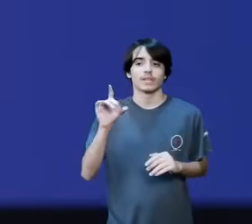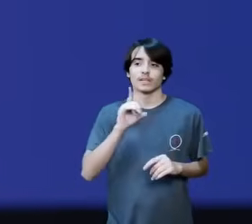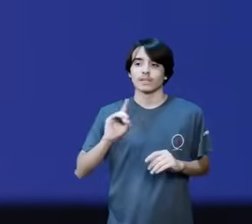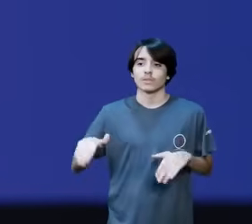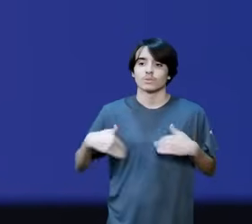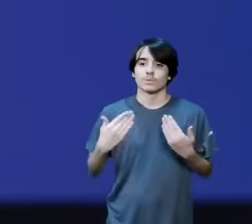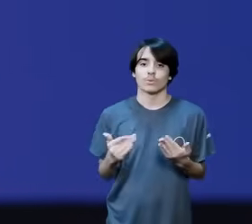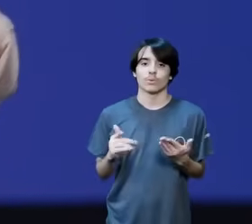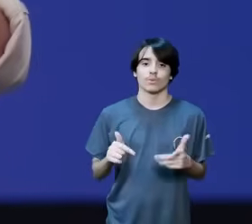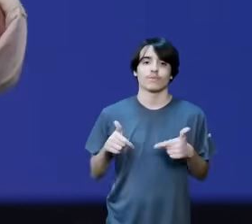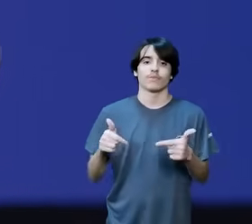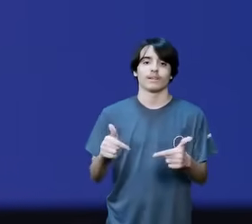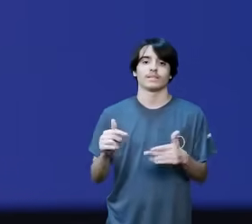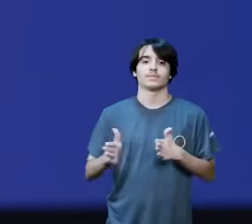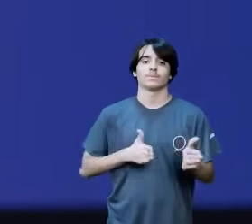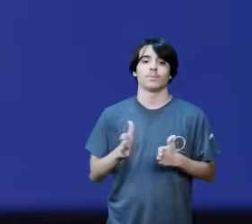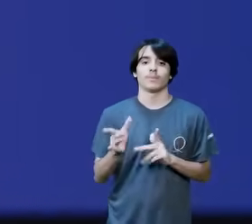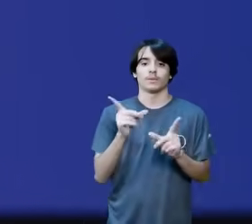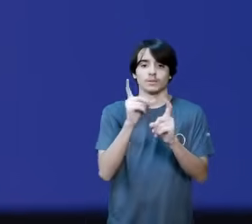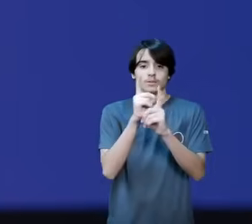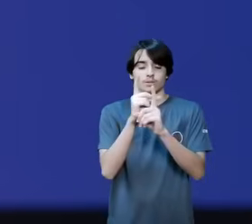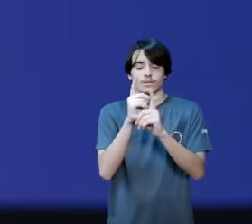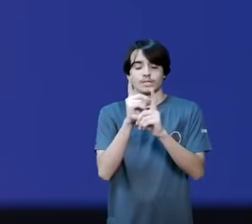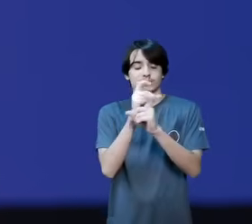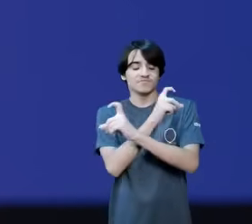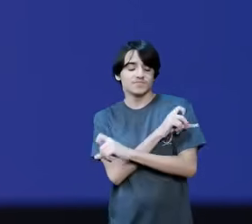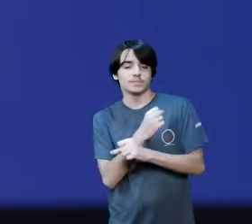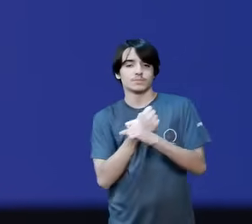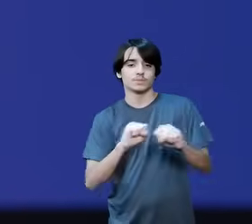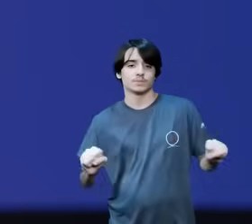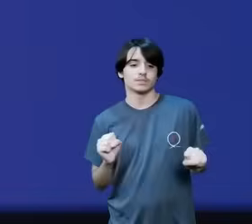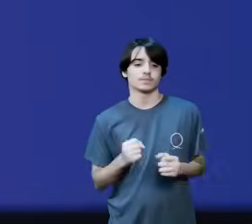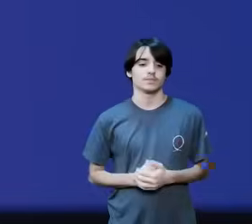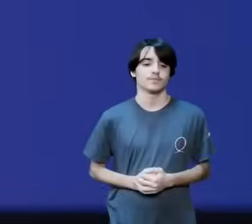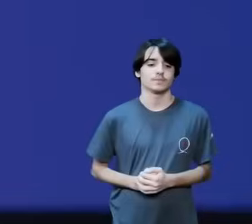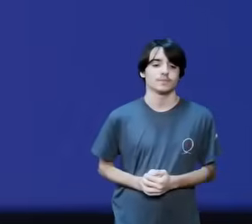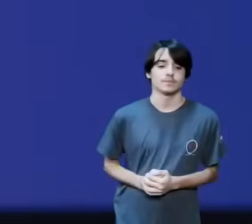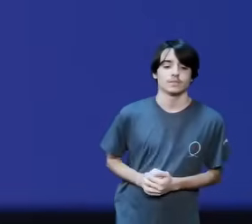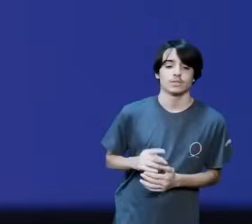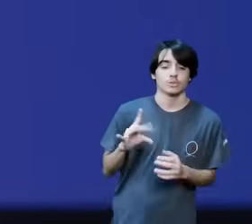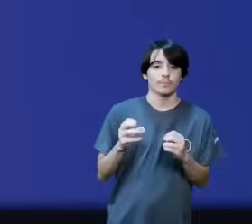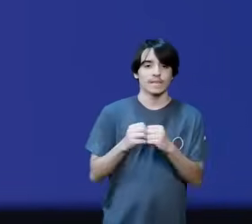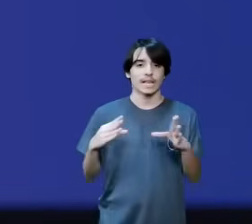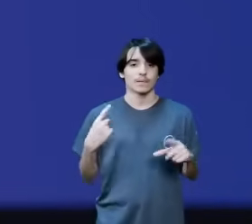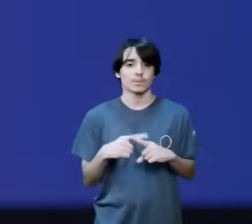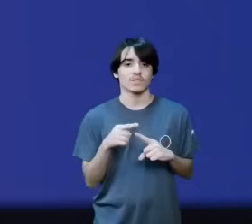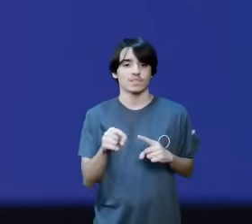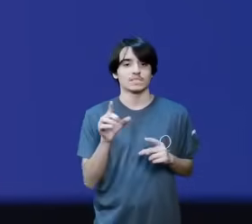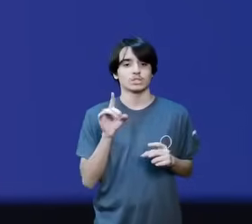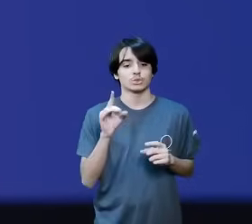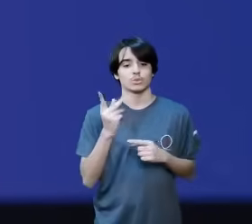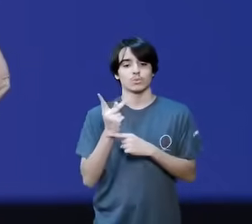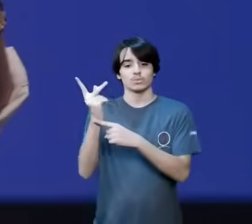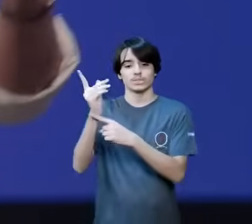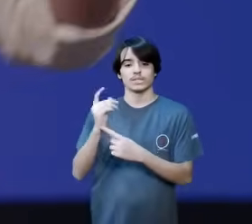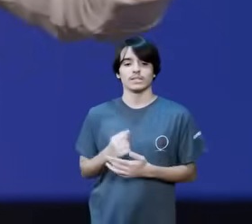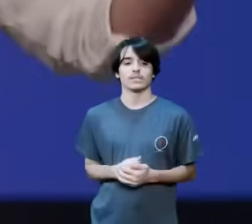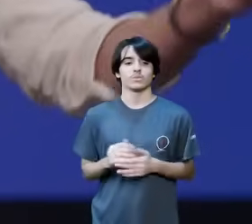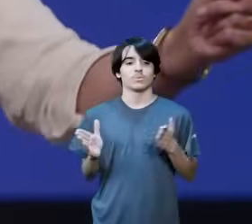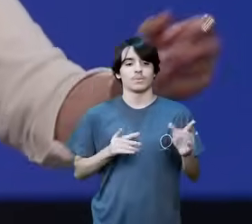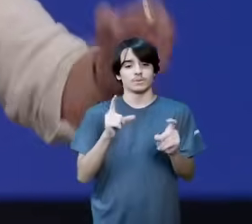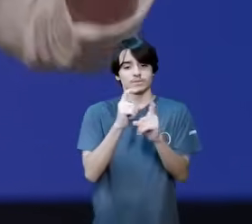quando Ele age em situações impossíveis. E por que você só conhece Deus quando Ele se revela com milagre? Porque você só busca Ele no socorro e não desenvolve